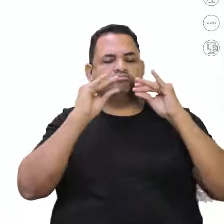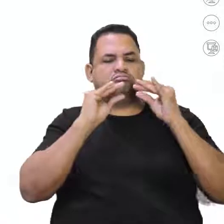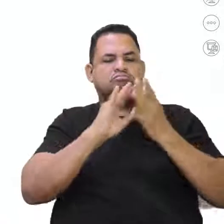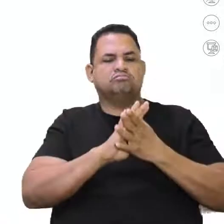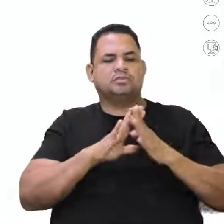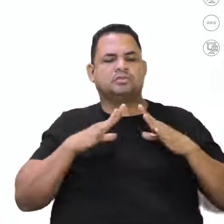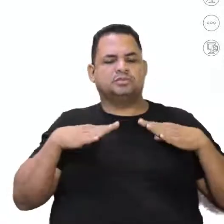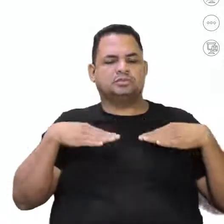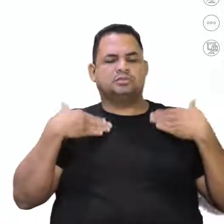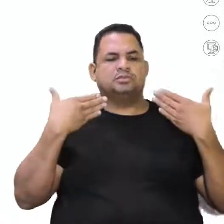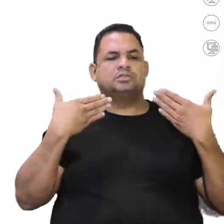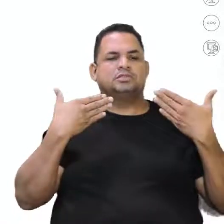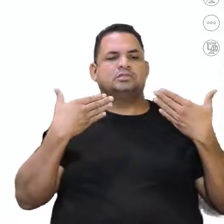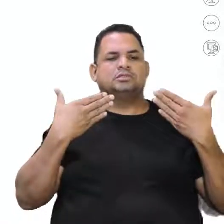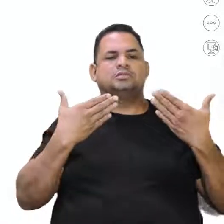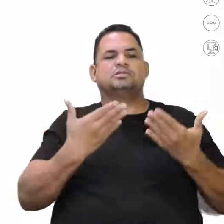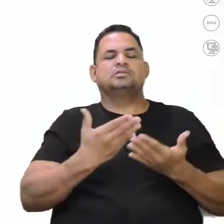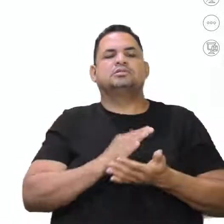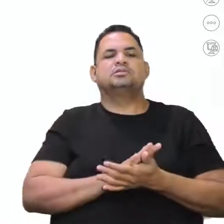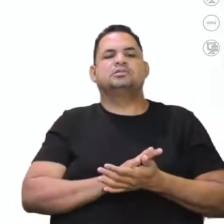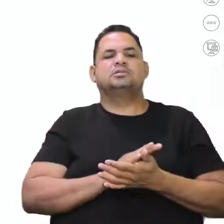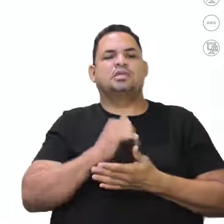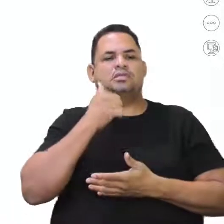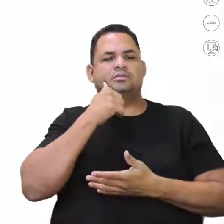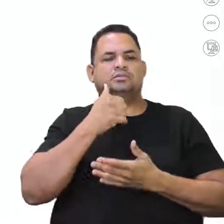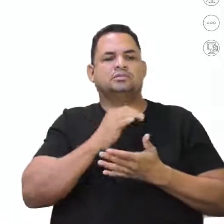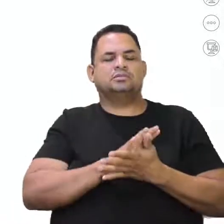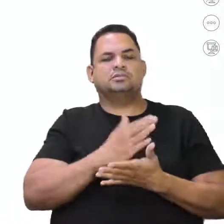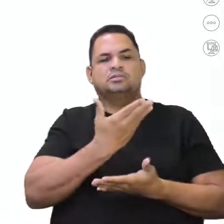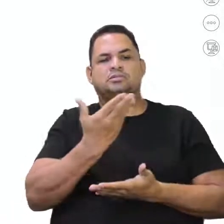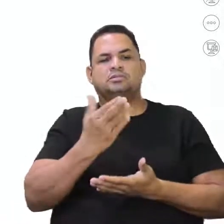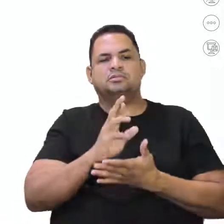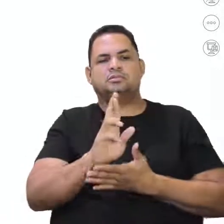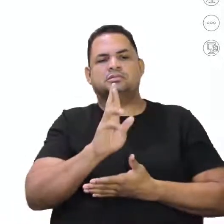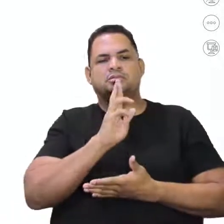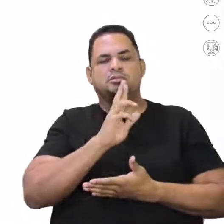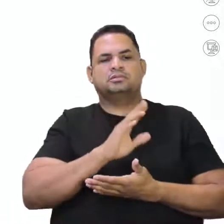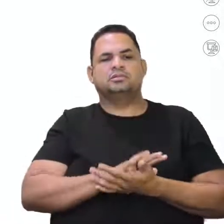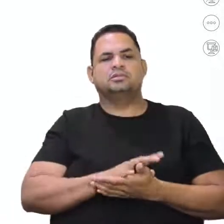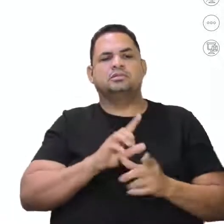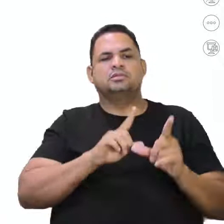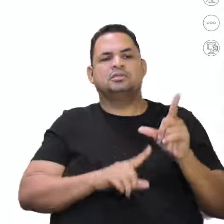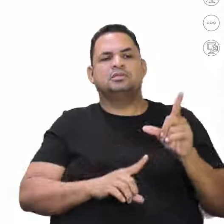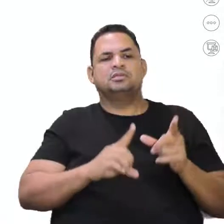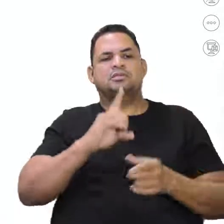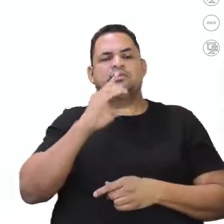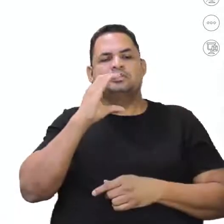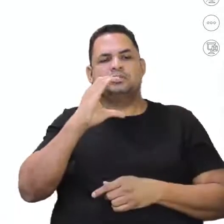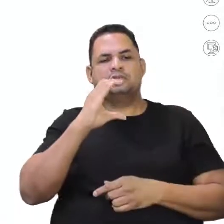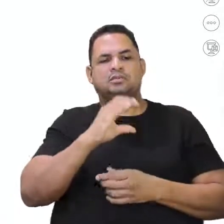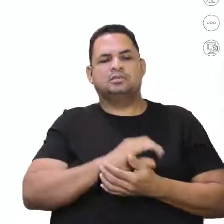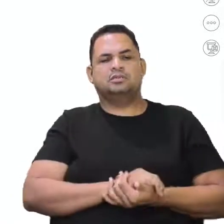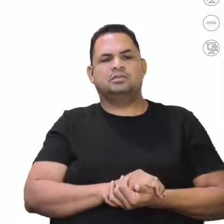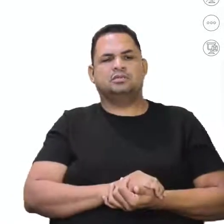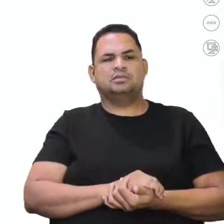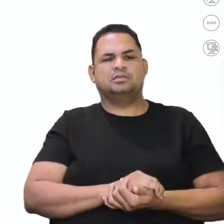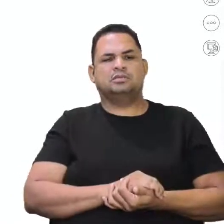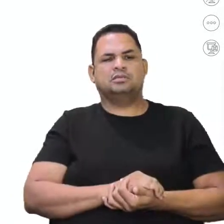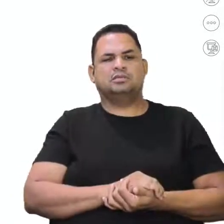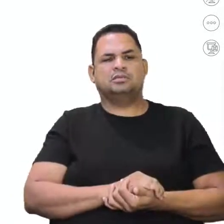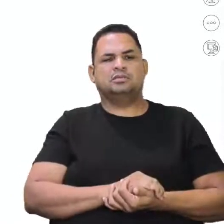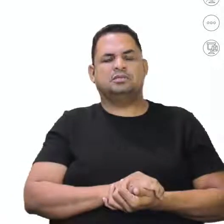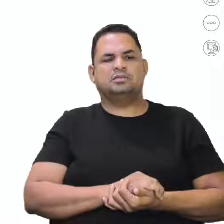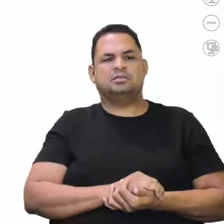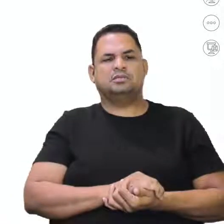Festa. Então, gente, a questão é o seguinte. Aqui a resposta é justamente a letra C, propose to their